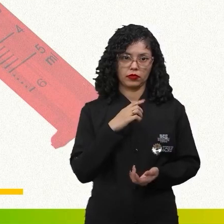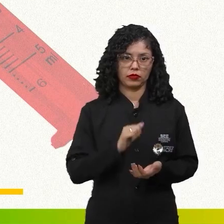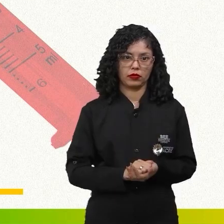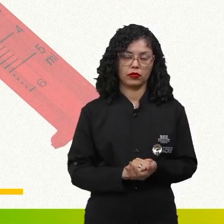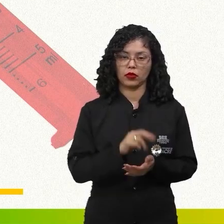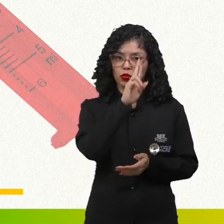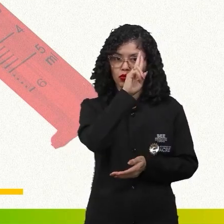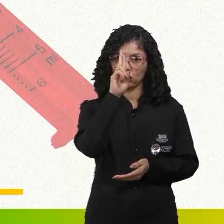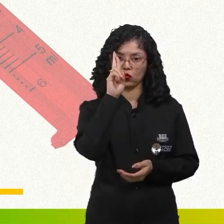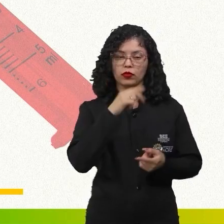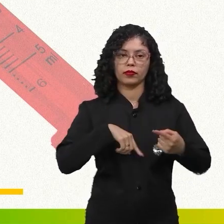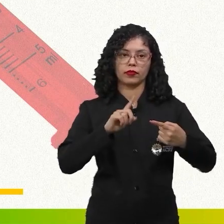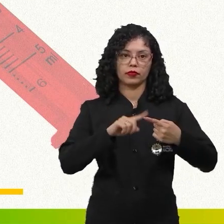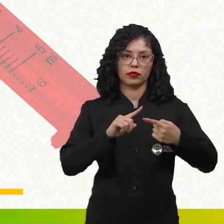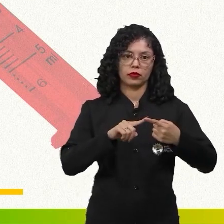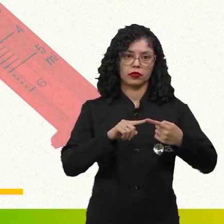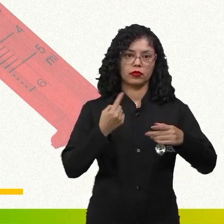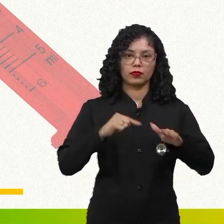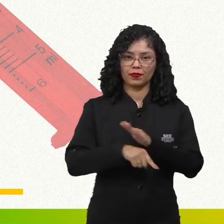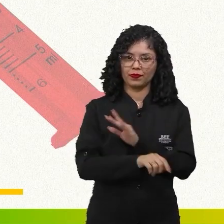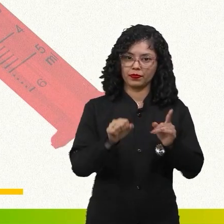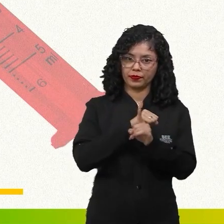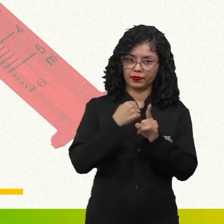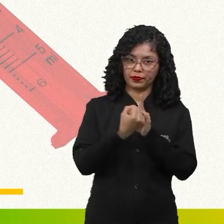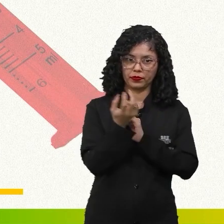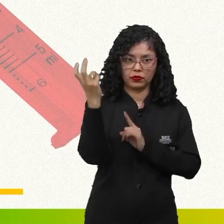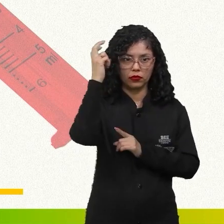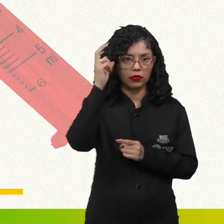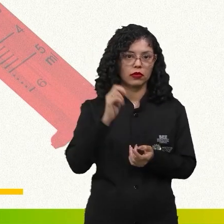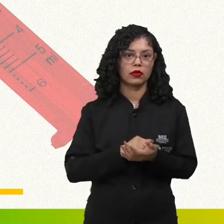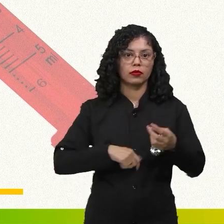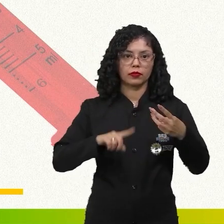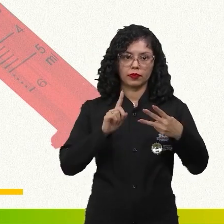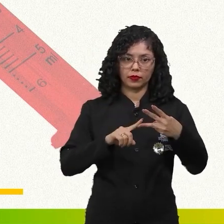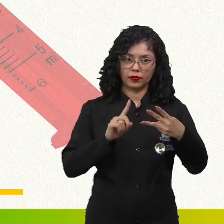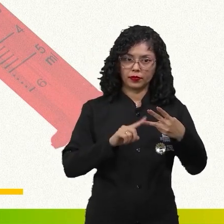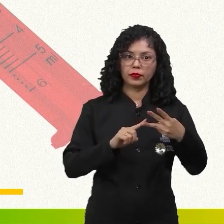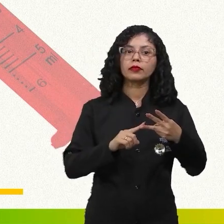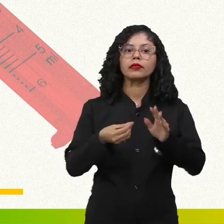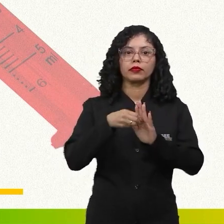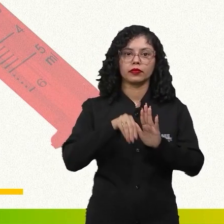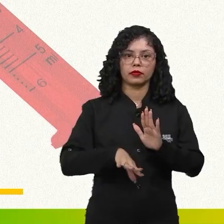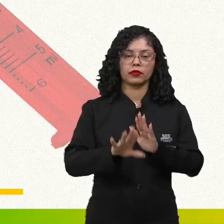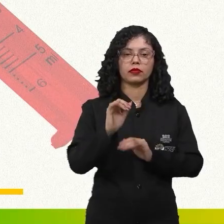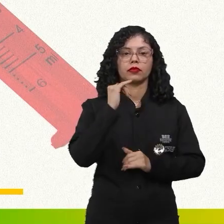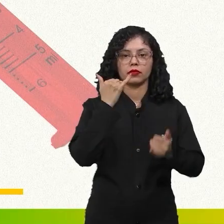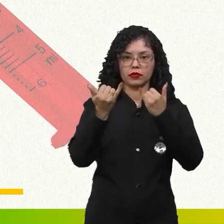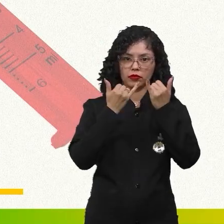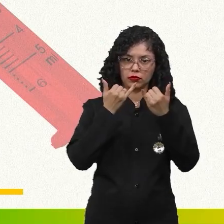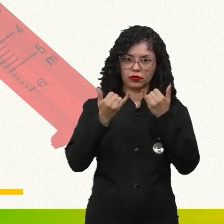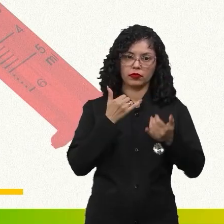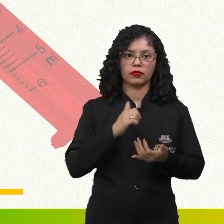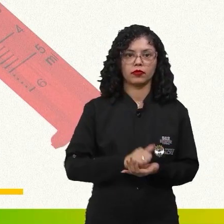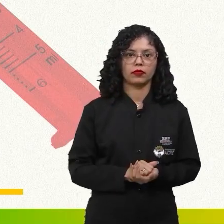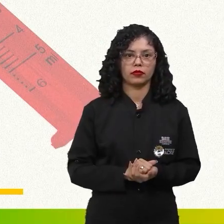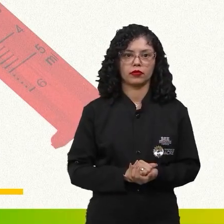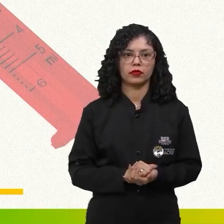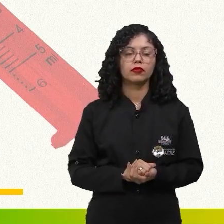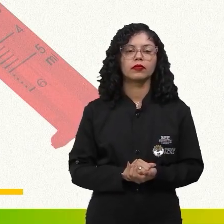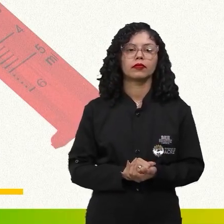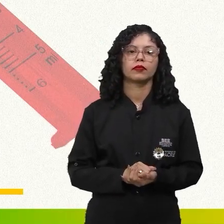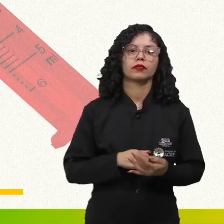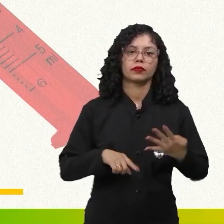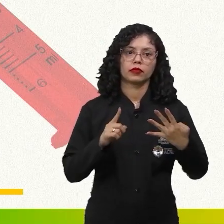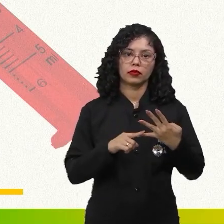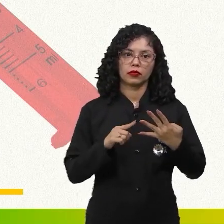raízes históricas, temos raízes socioculturais, temos raízes midiáticas e